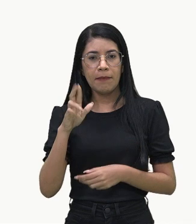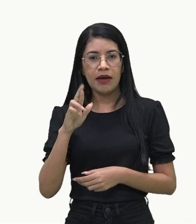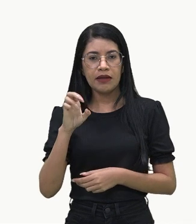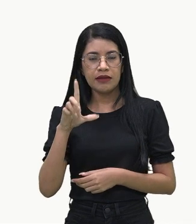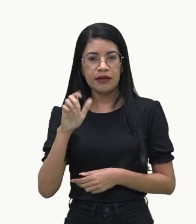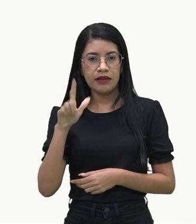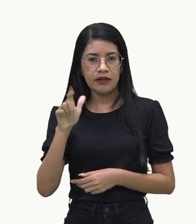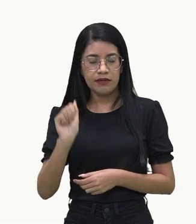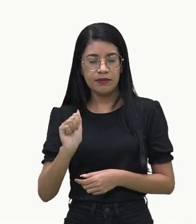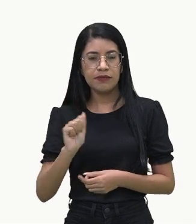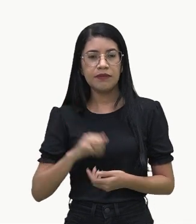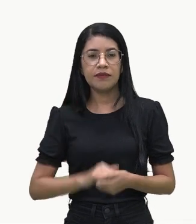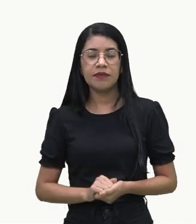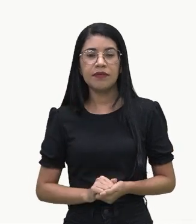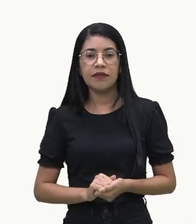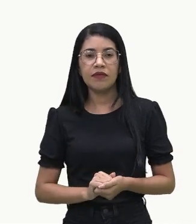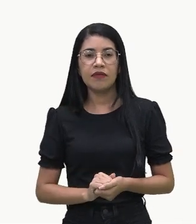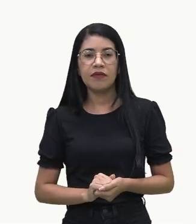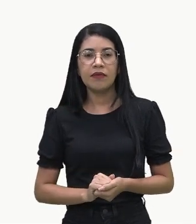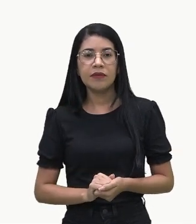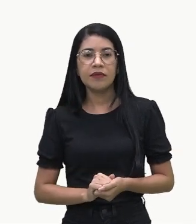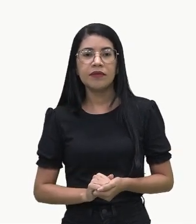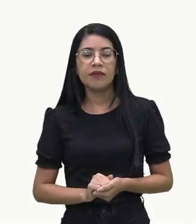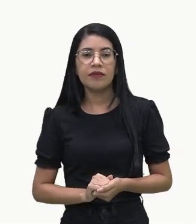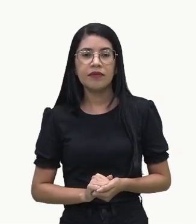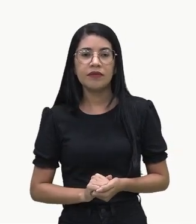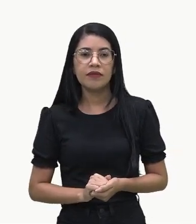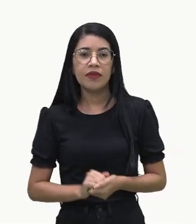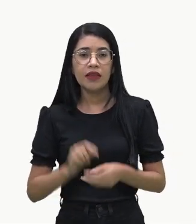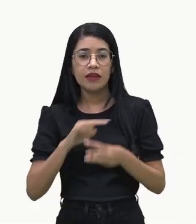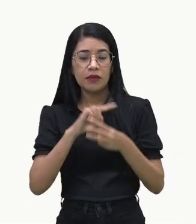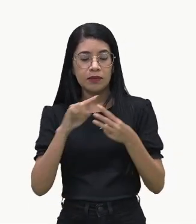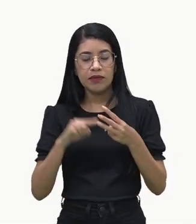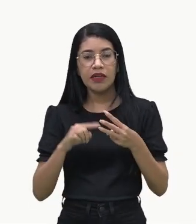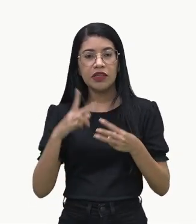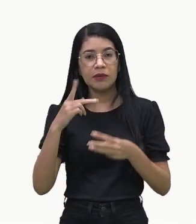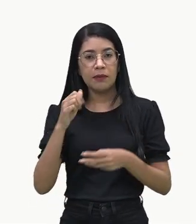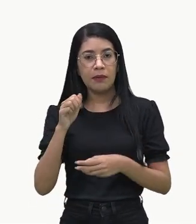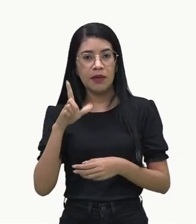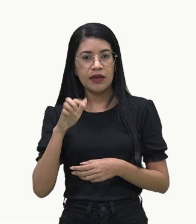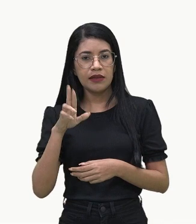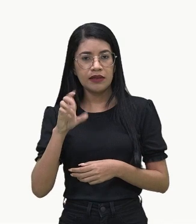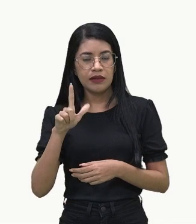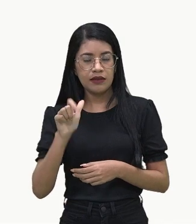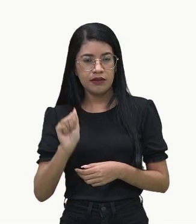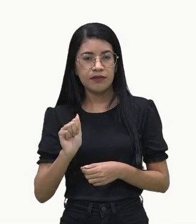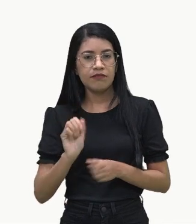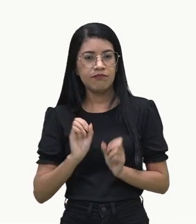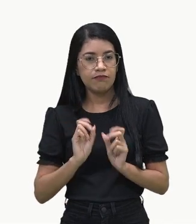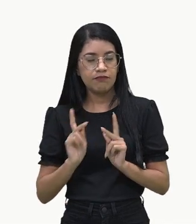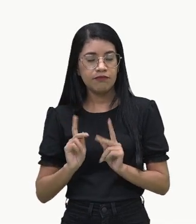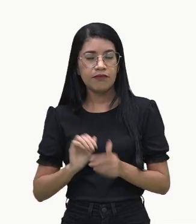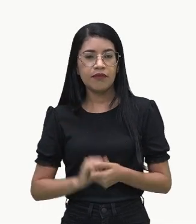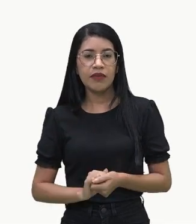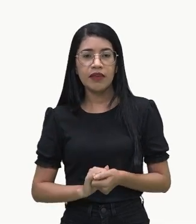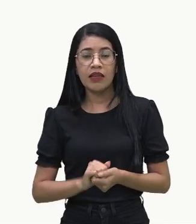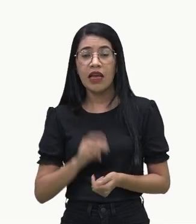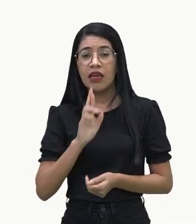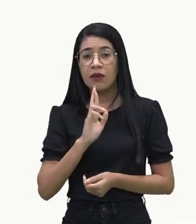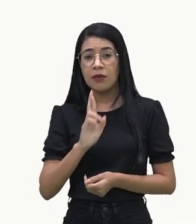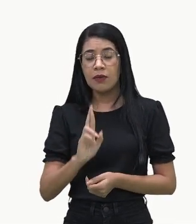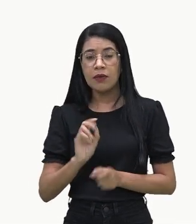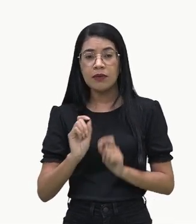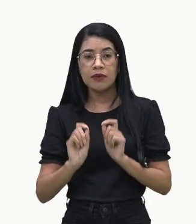parcela. E isso aí mesmo que você acabou de dizer, parcela. Ótimo. E o resultado